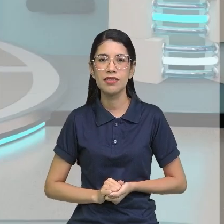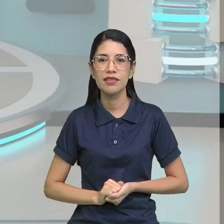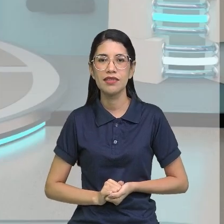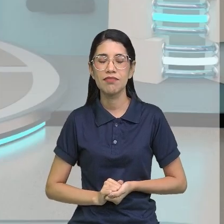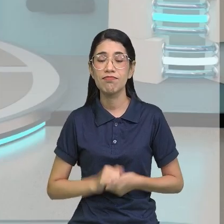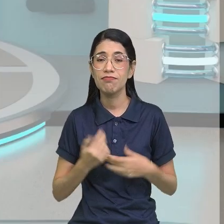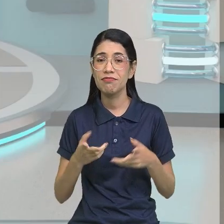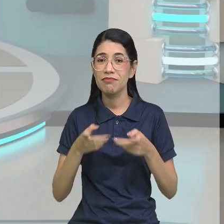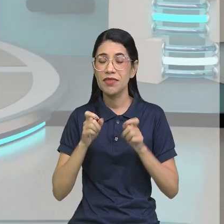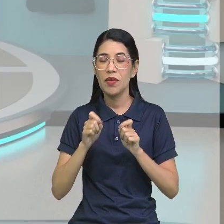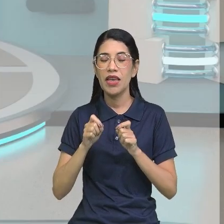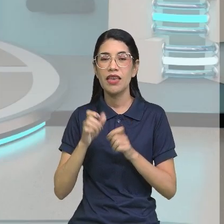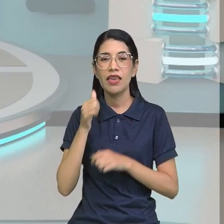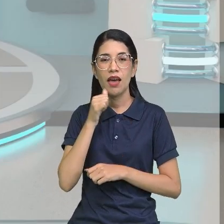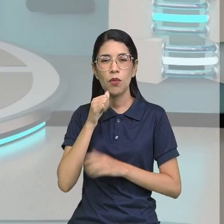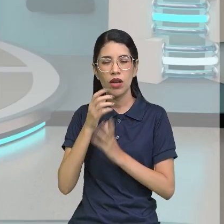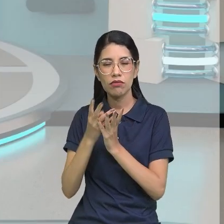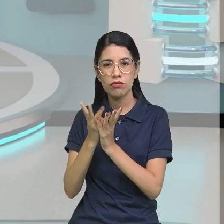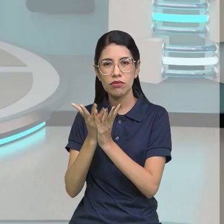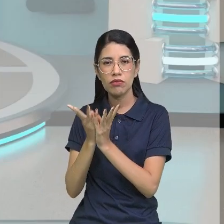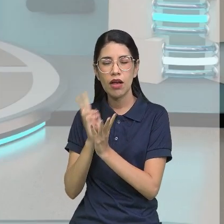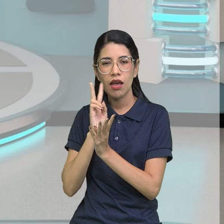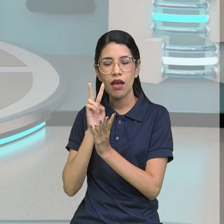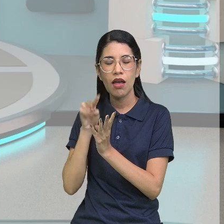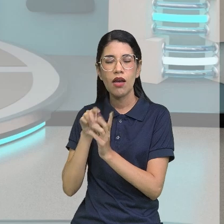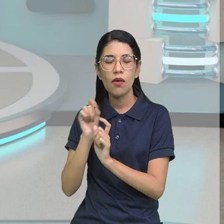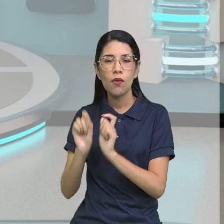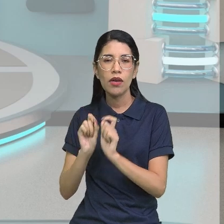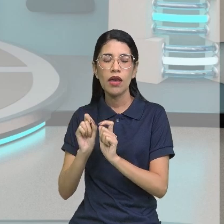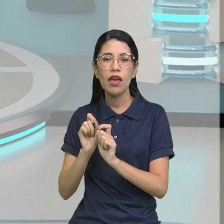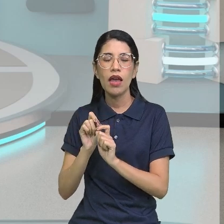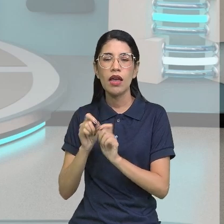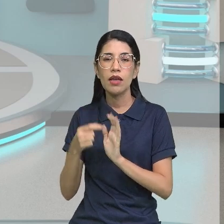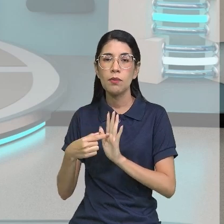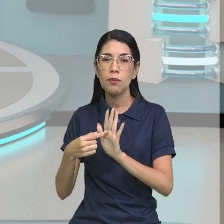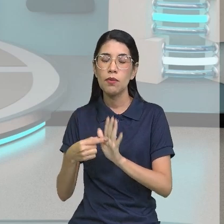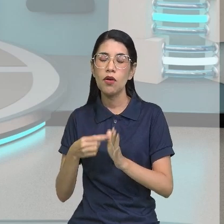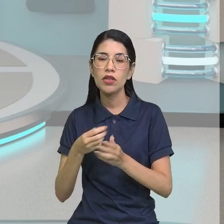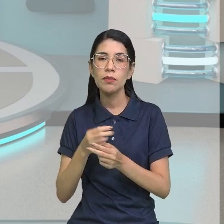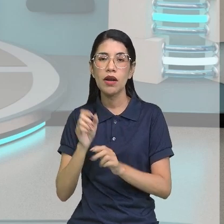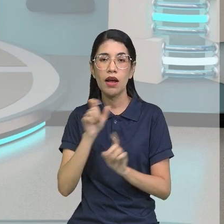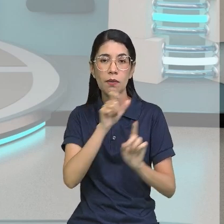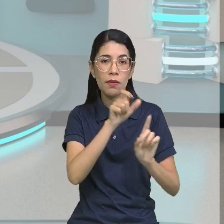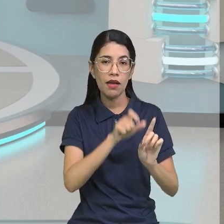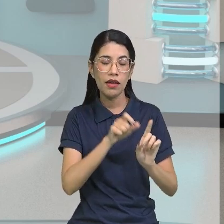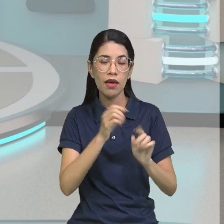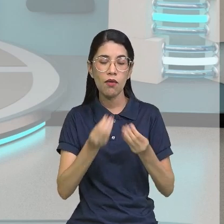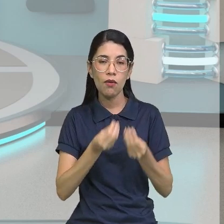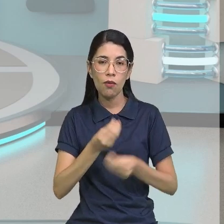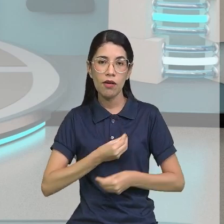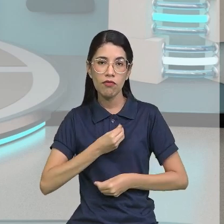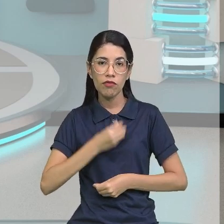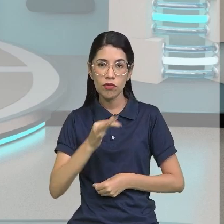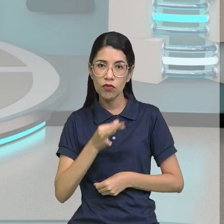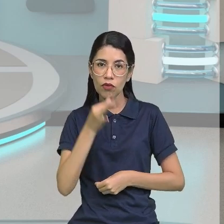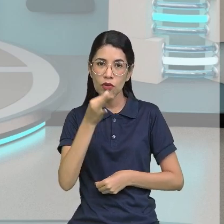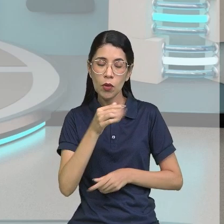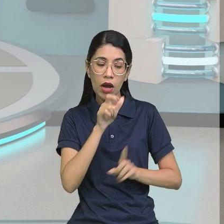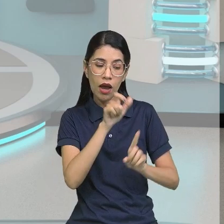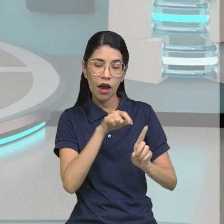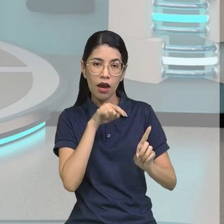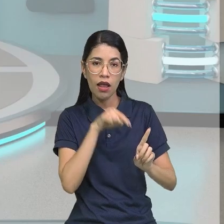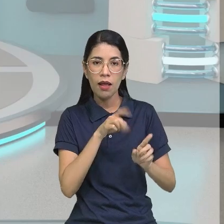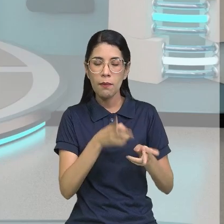Observem que a cartomante se apresenta ali como uma pessoa que revela para Macabeia o seu futuro, e Macabeia de